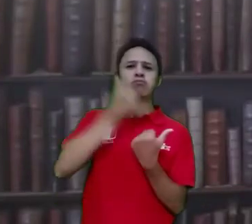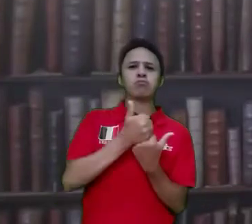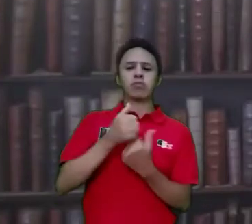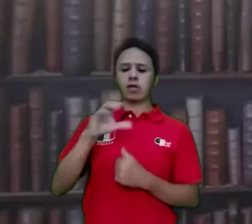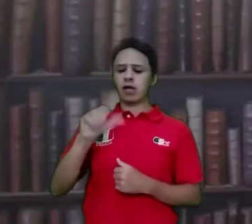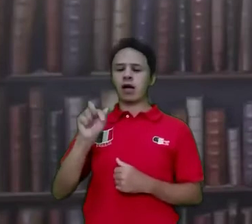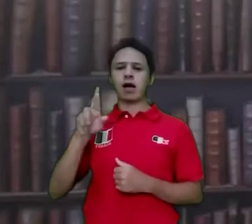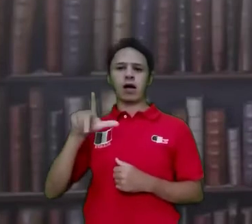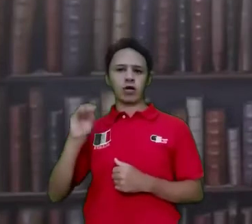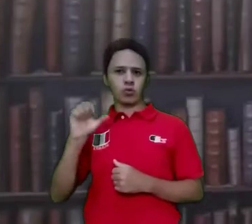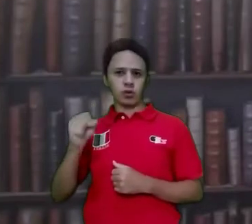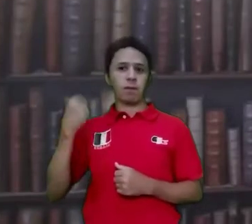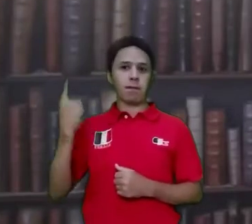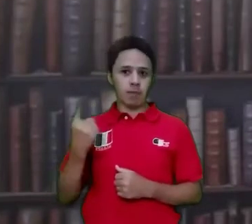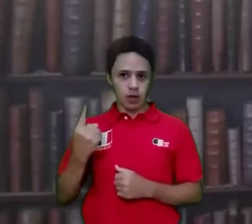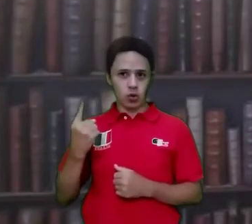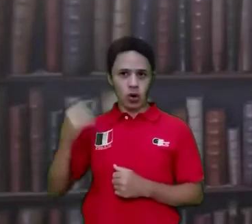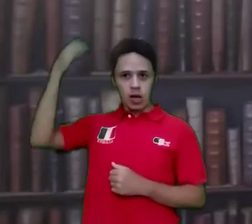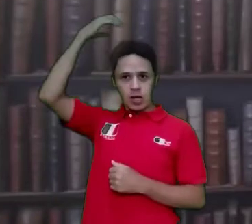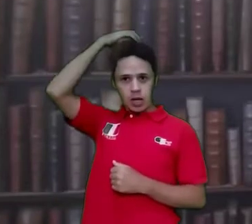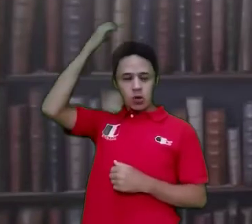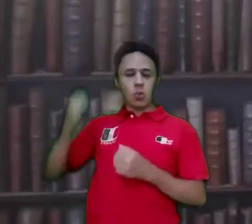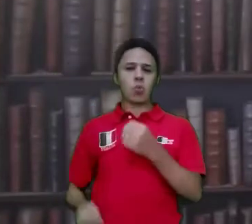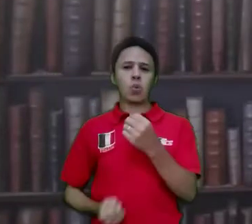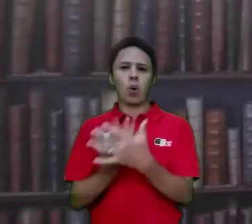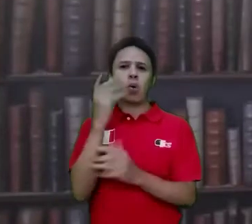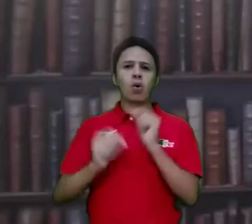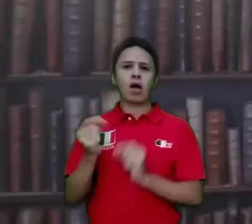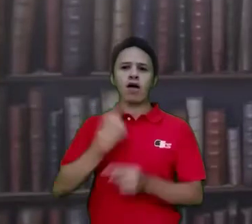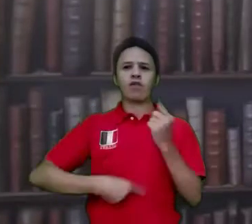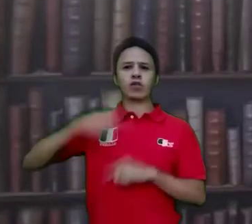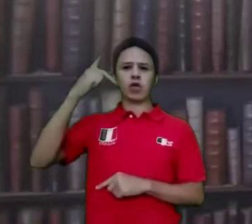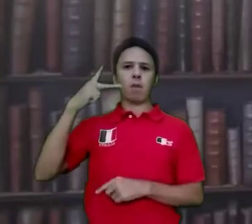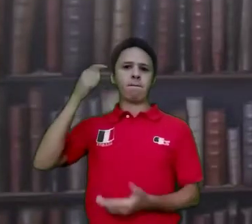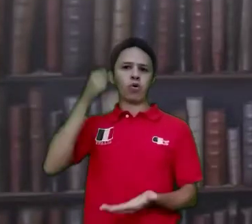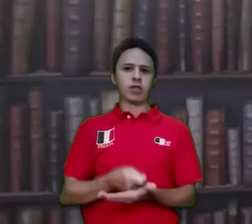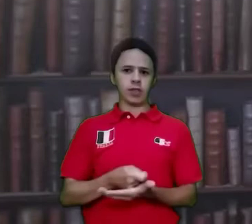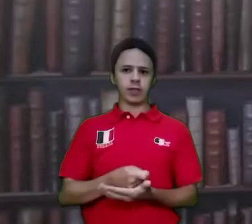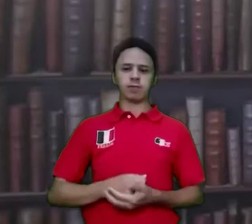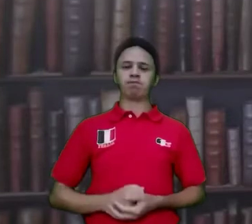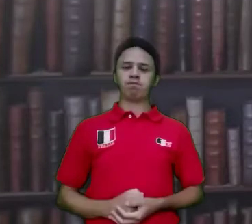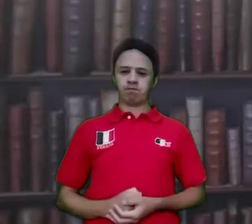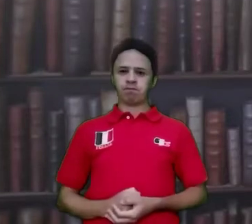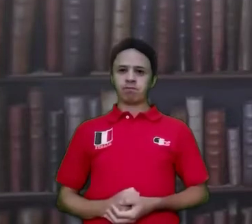agora muita atenção, pois no reinado Carlos I eclodiu a Revolução